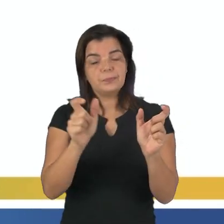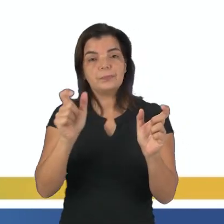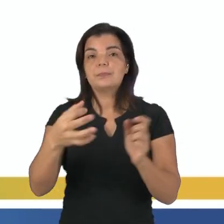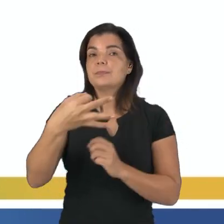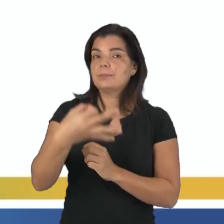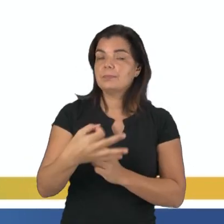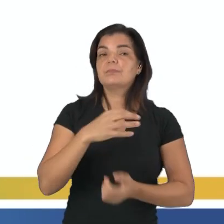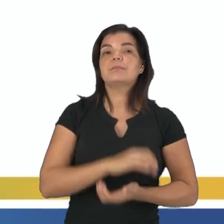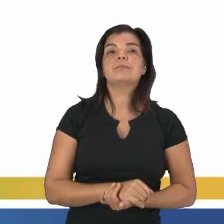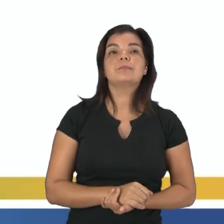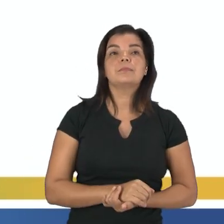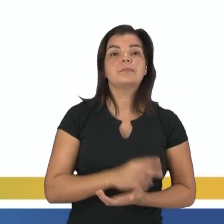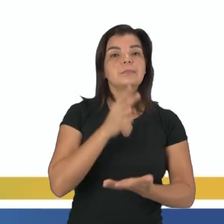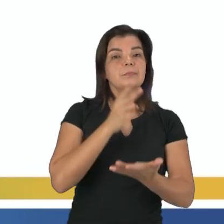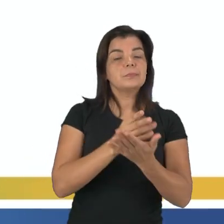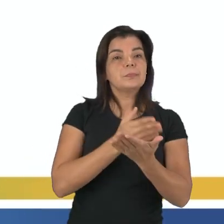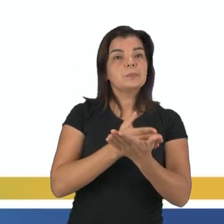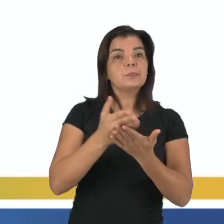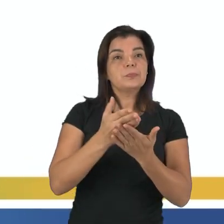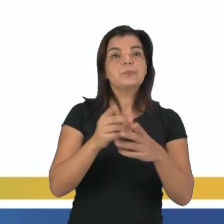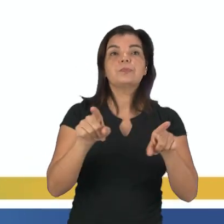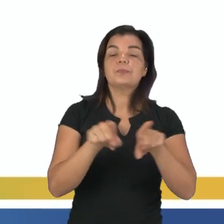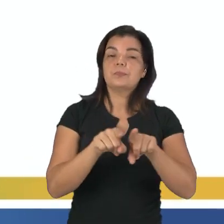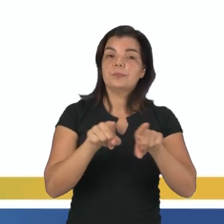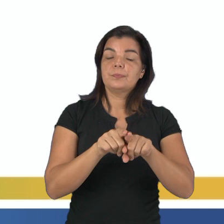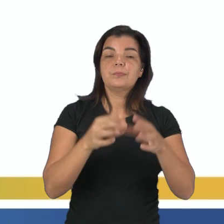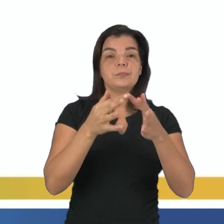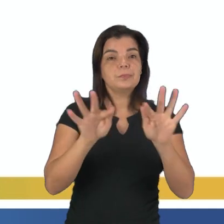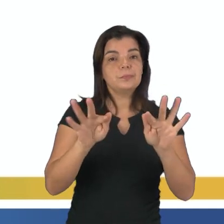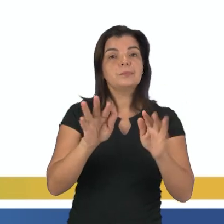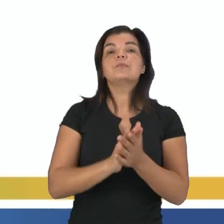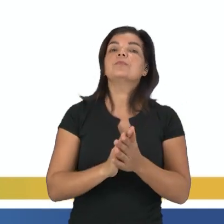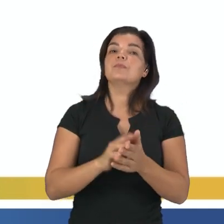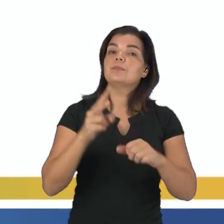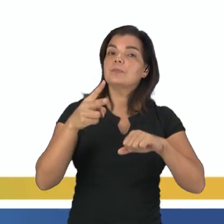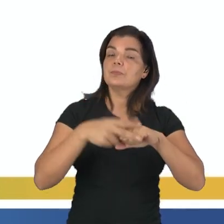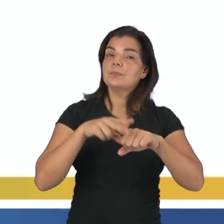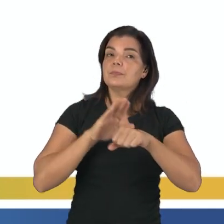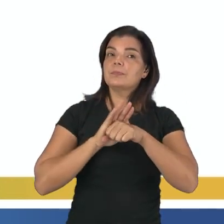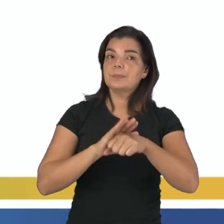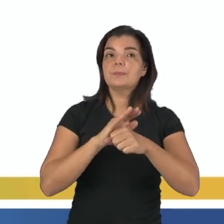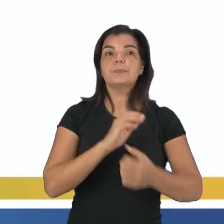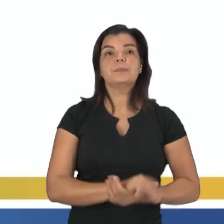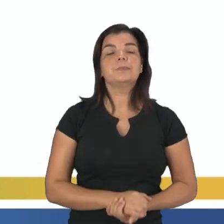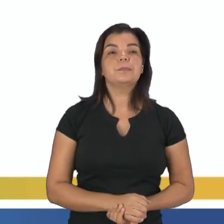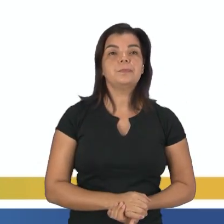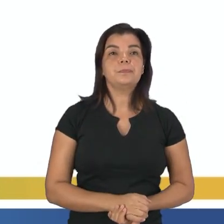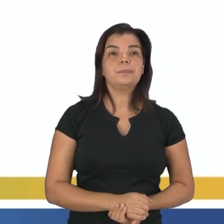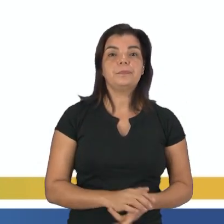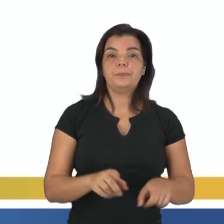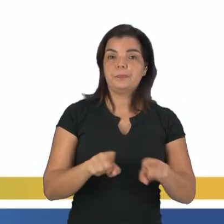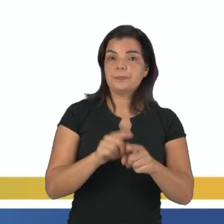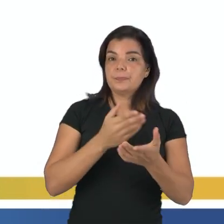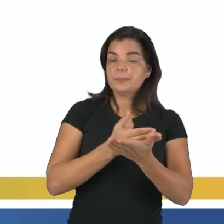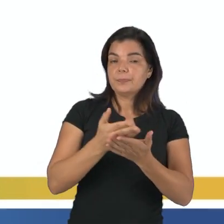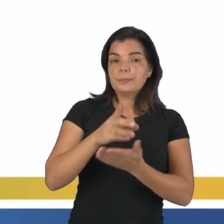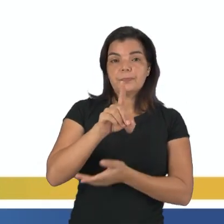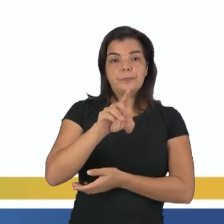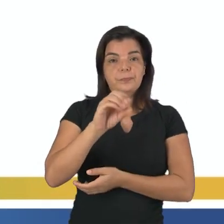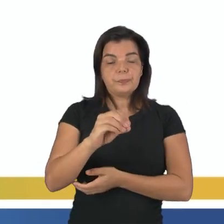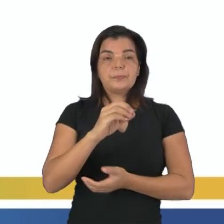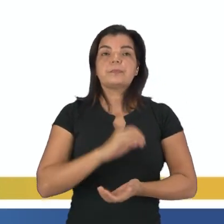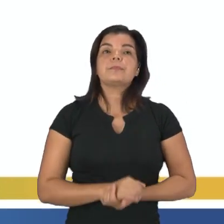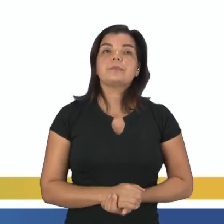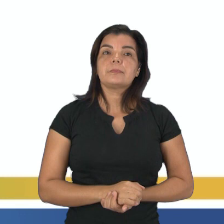vir. E a gente vai sempre começar as perguntas do Simple Present com o verbo auxiliar. Então, na letra A, a gente vai começar com